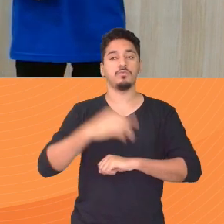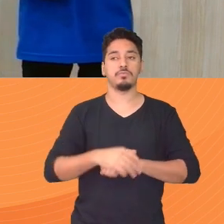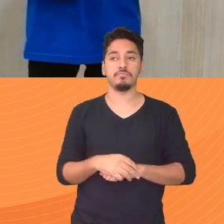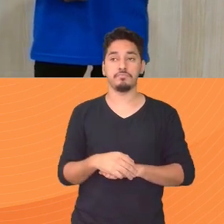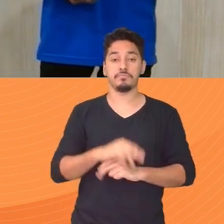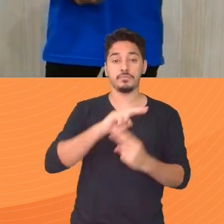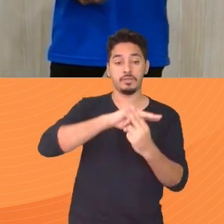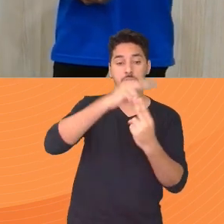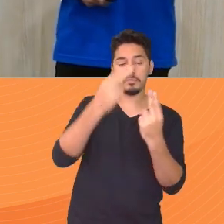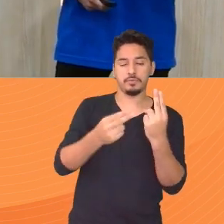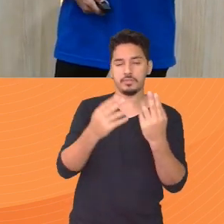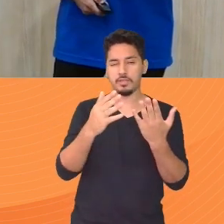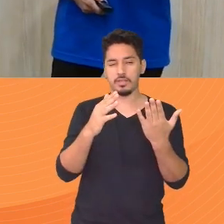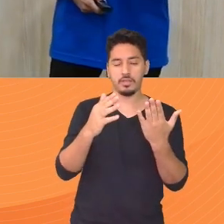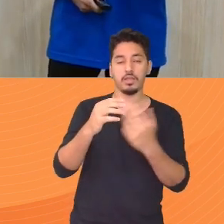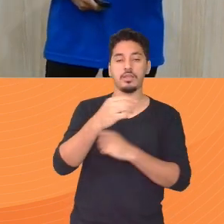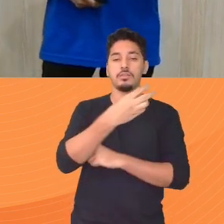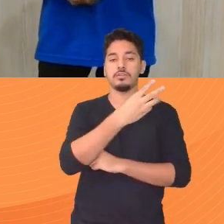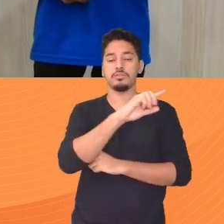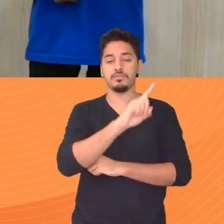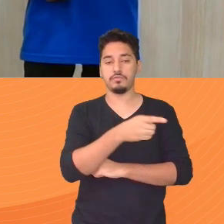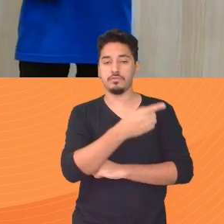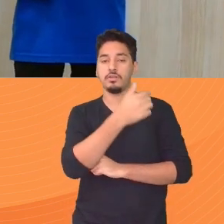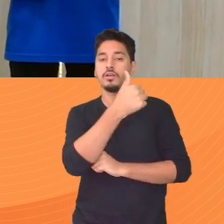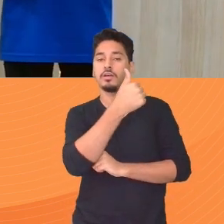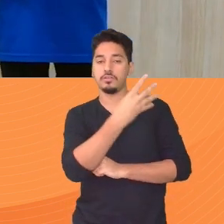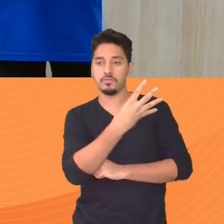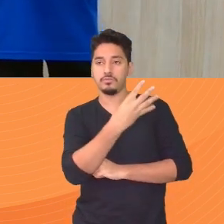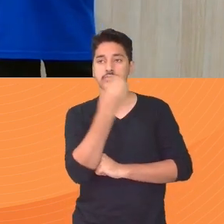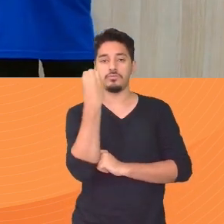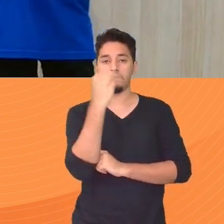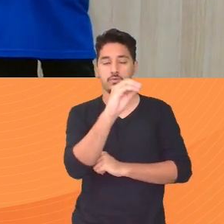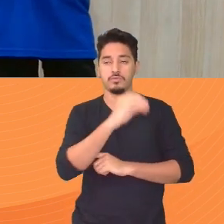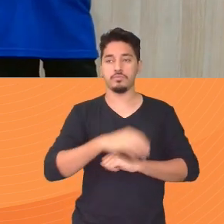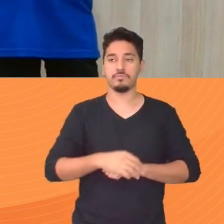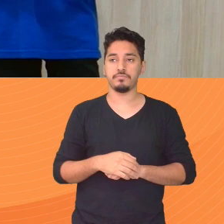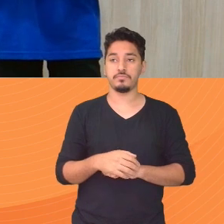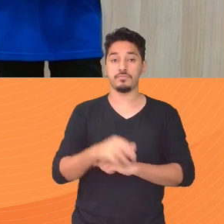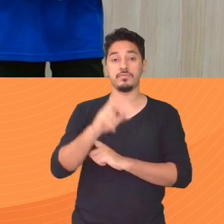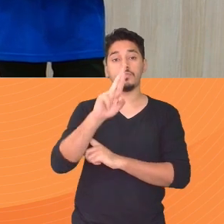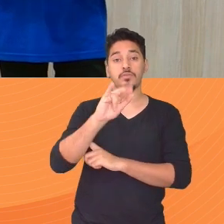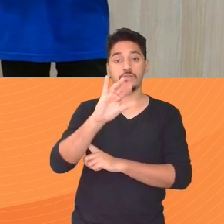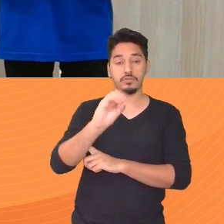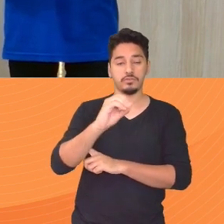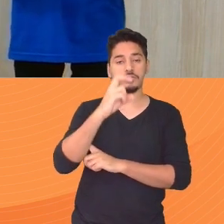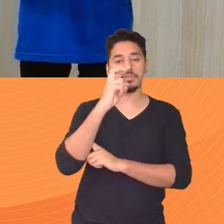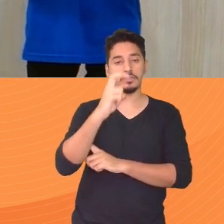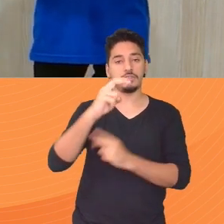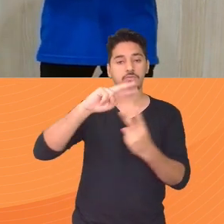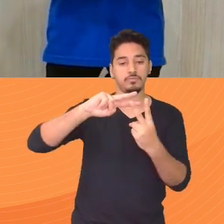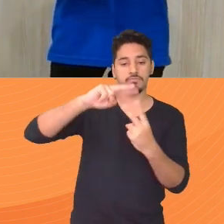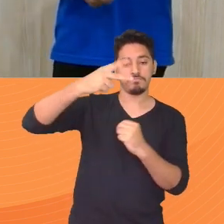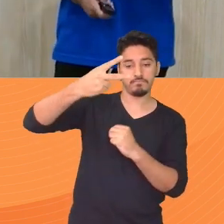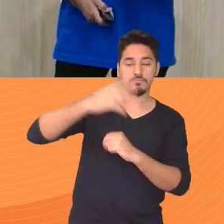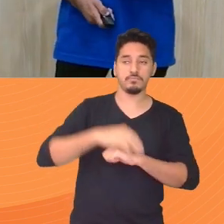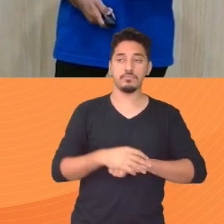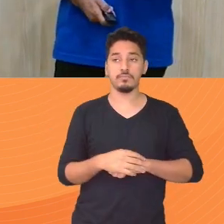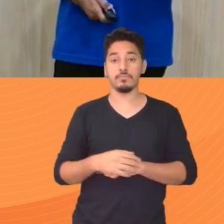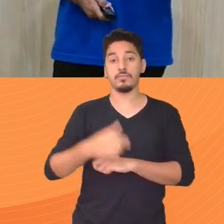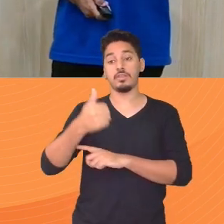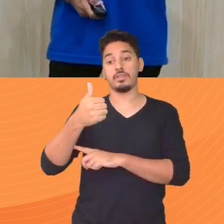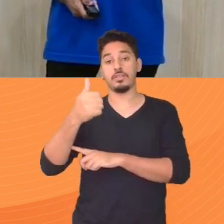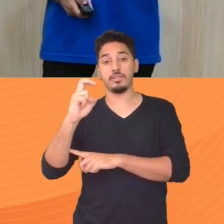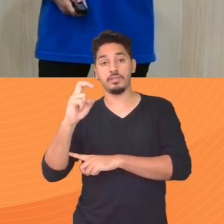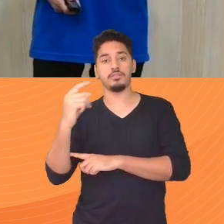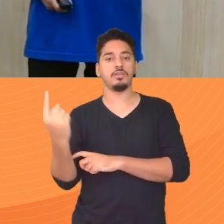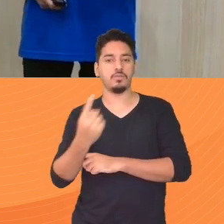é aproximadamente 3,14, a gente pode colocar aí, ó. O raio é 5 centímetros ao quadrado e a altura é 15. E